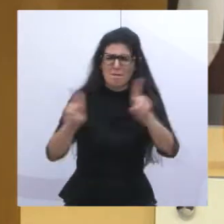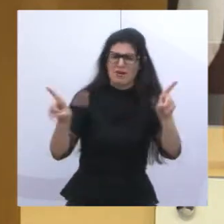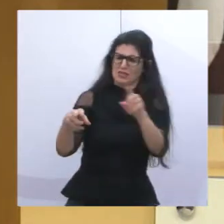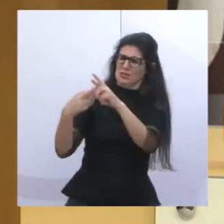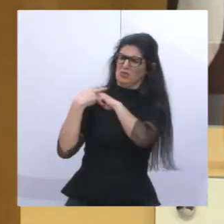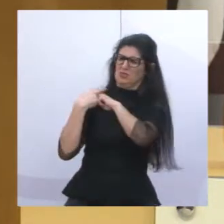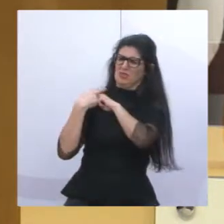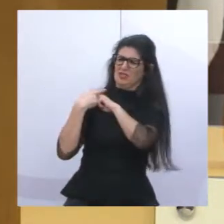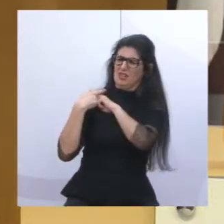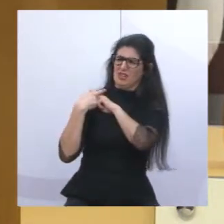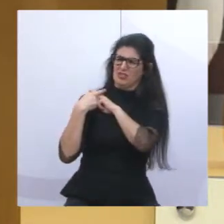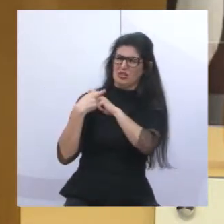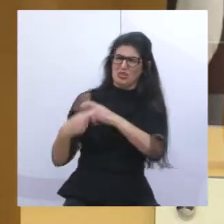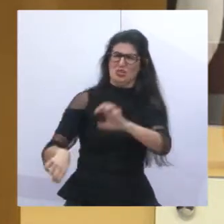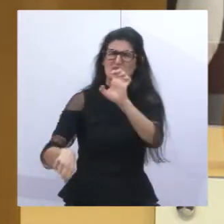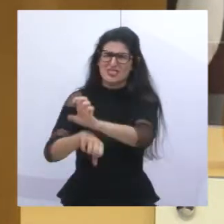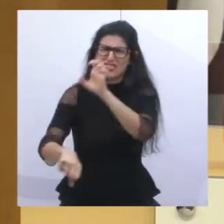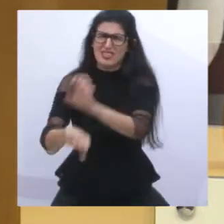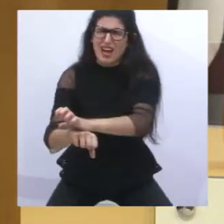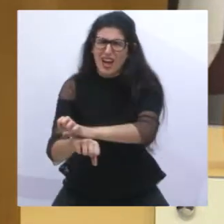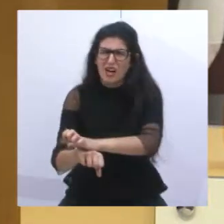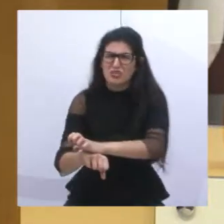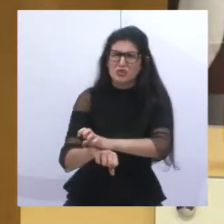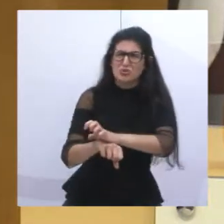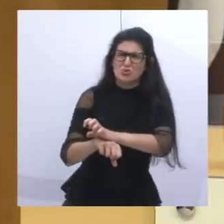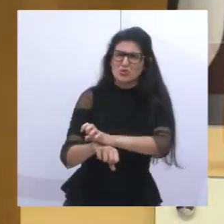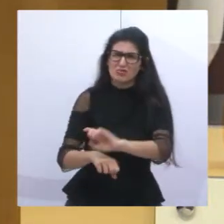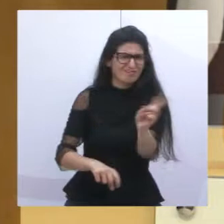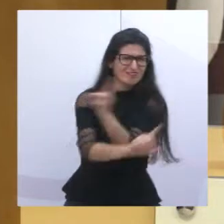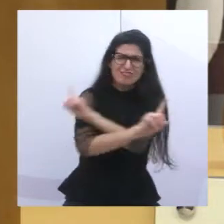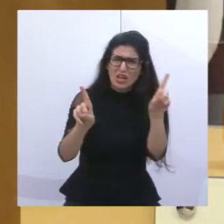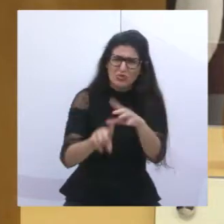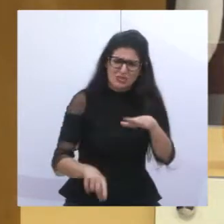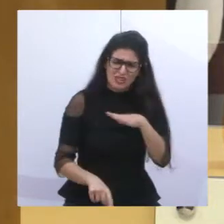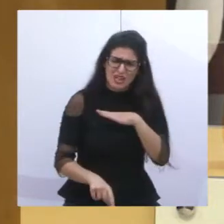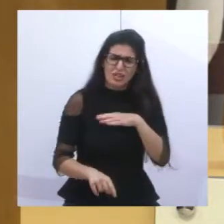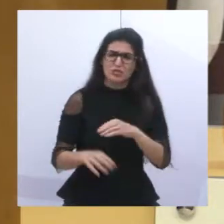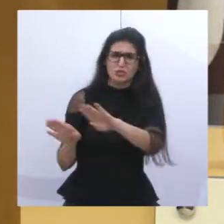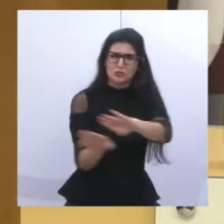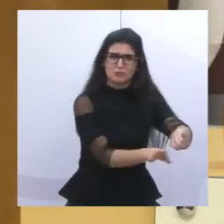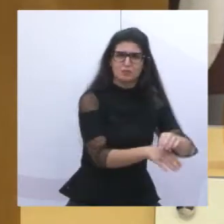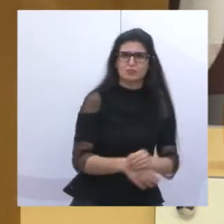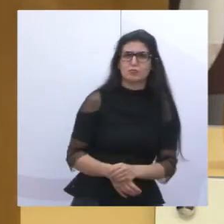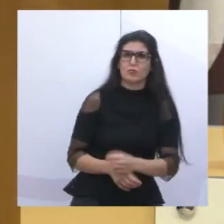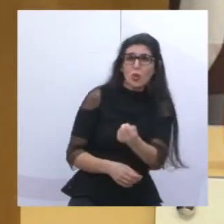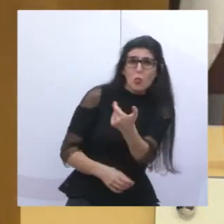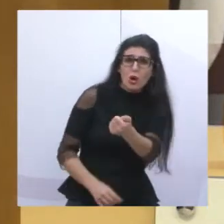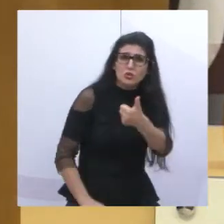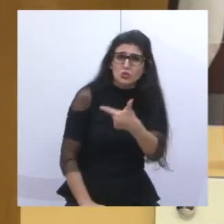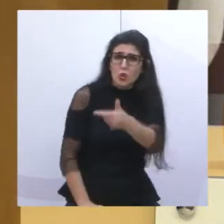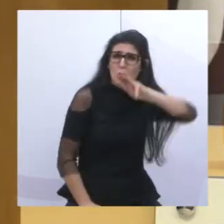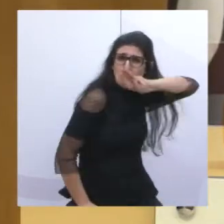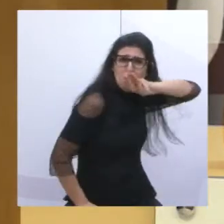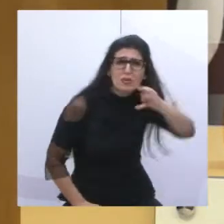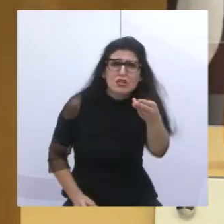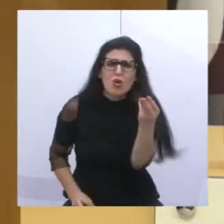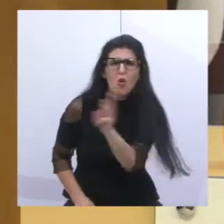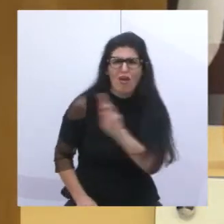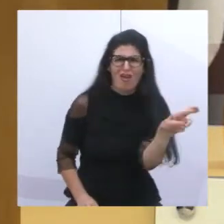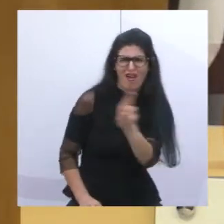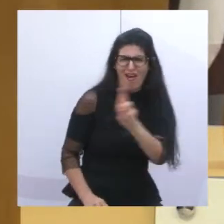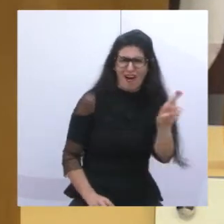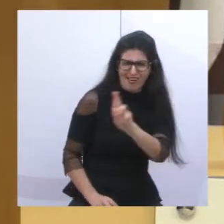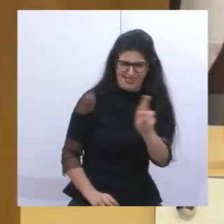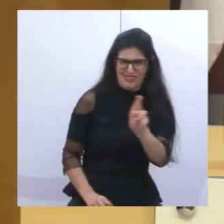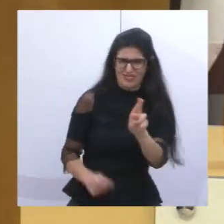hoje, por exemplo, eles tiram de medicação 1 milhão, quase 2 milhões de reais, que